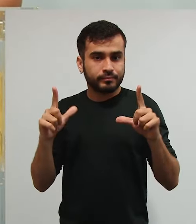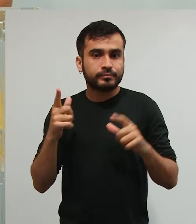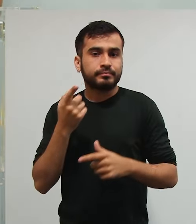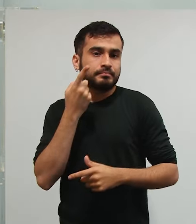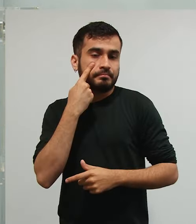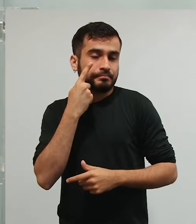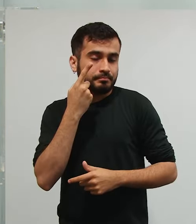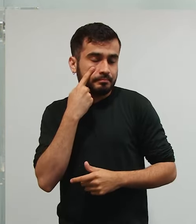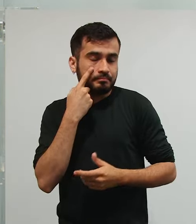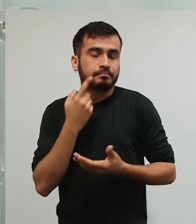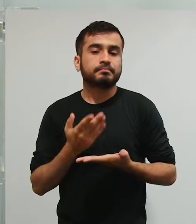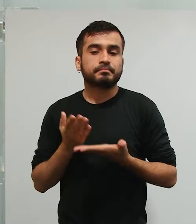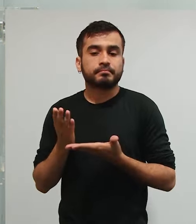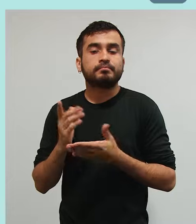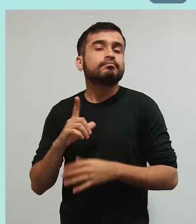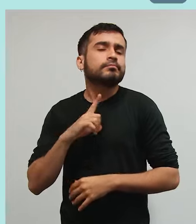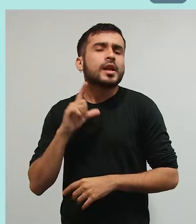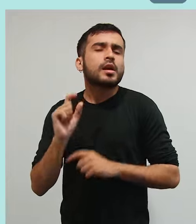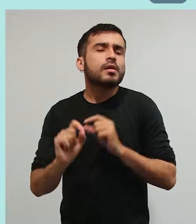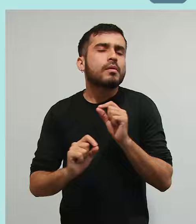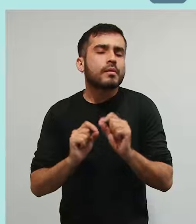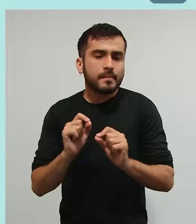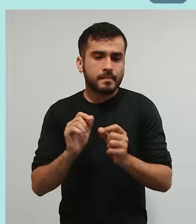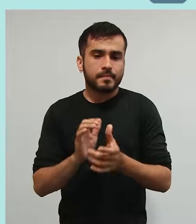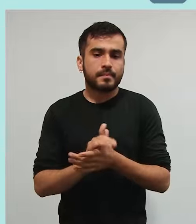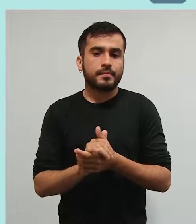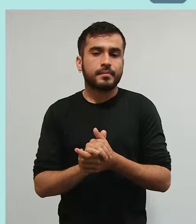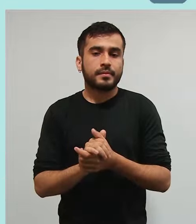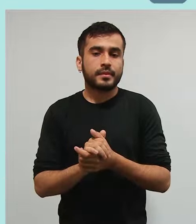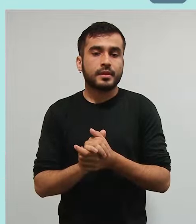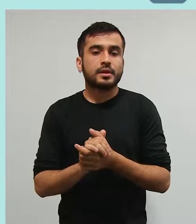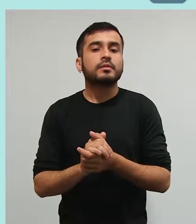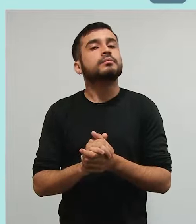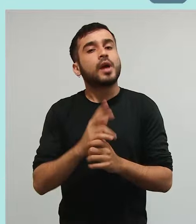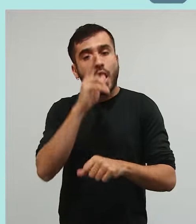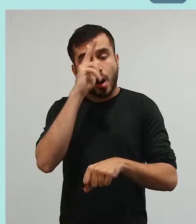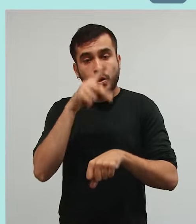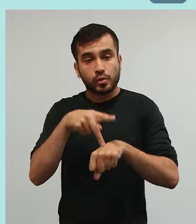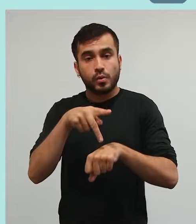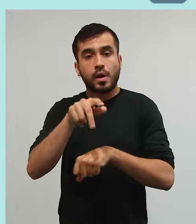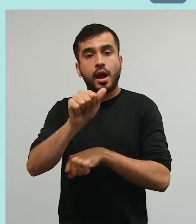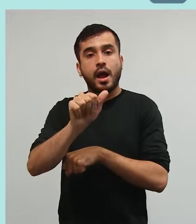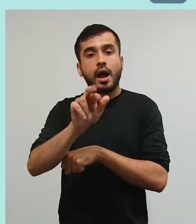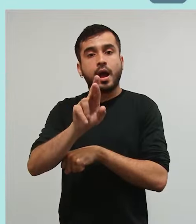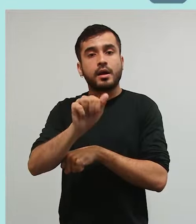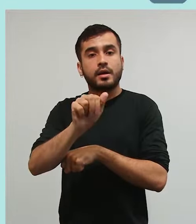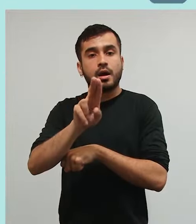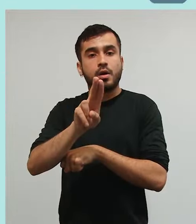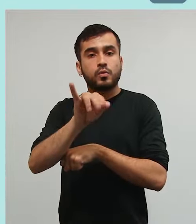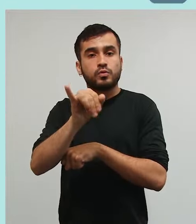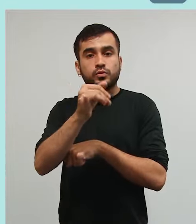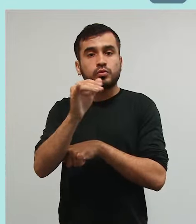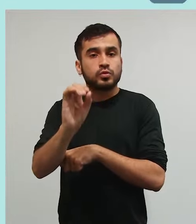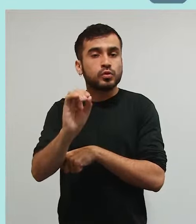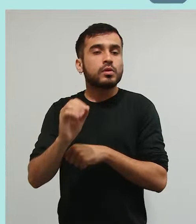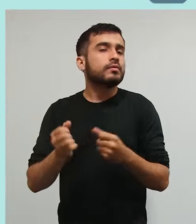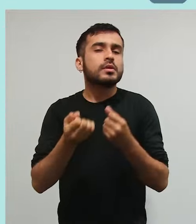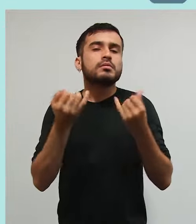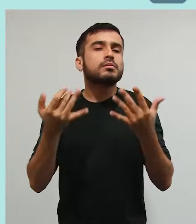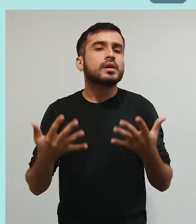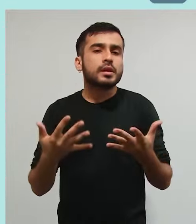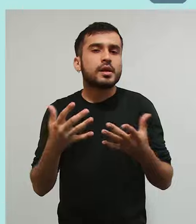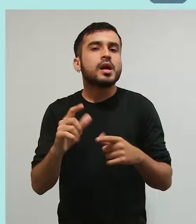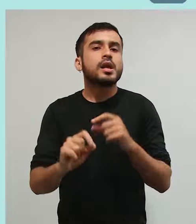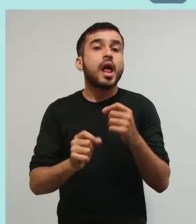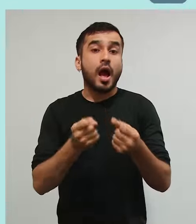conferi-las aqui na nossa tela interativa. Então a gente tem quem? A gente tem aí o Araújo, que ele vai trabalhar